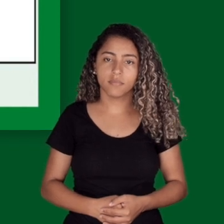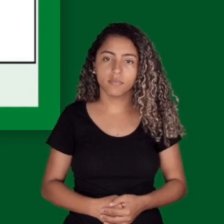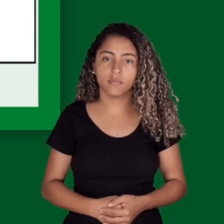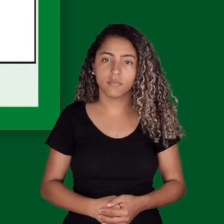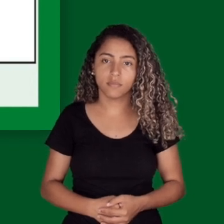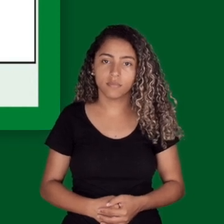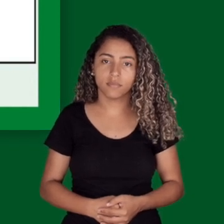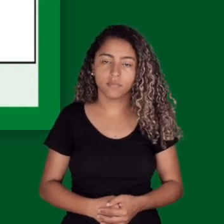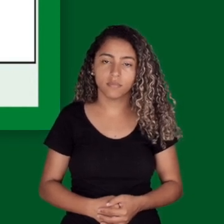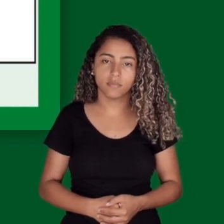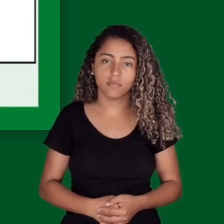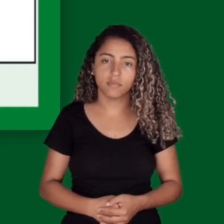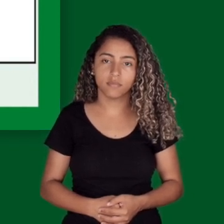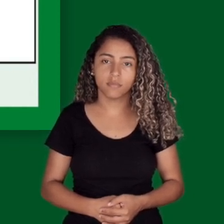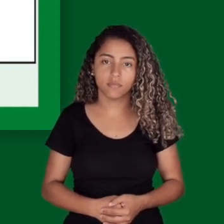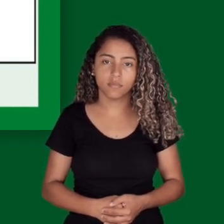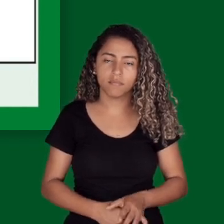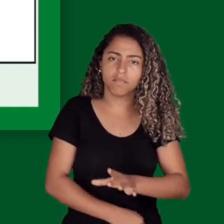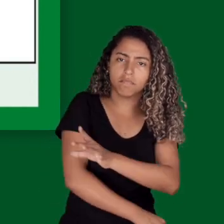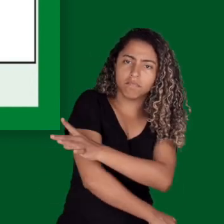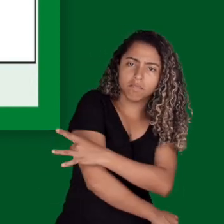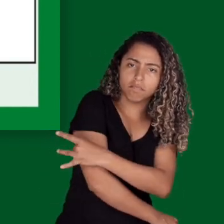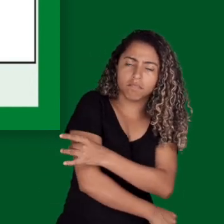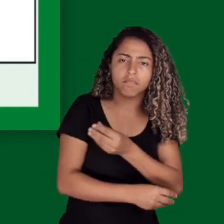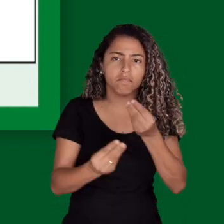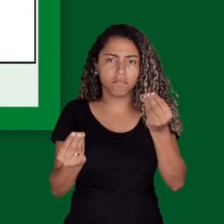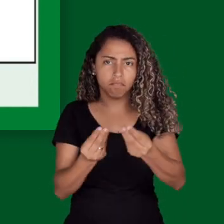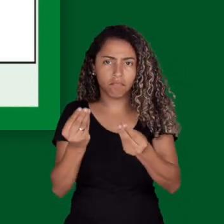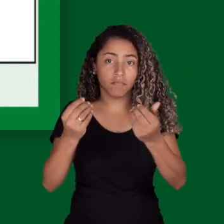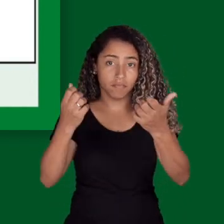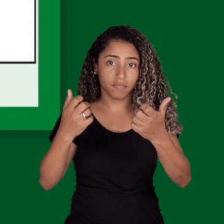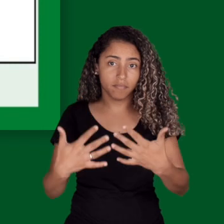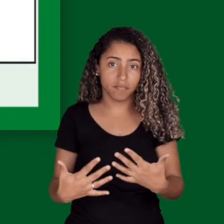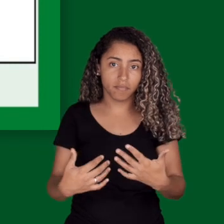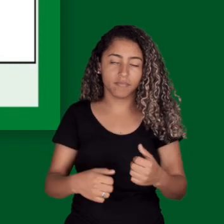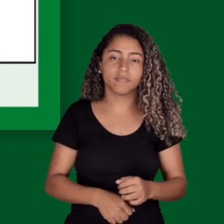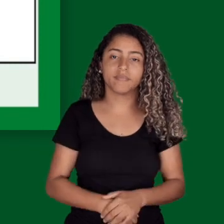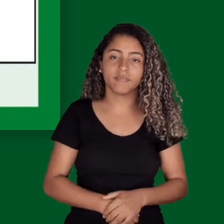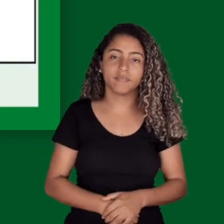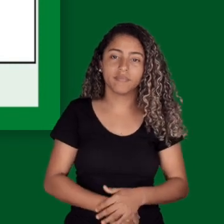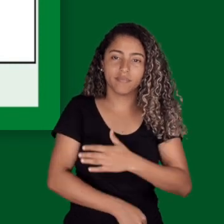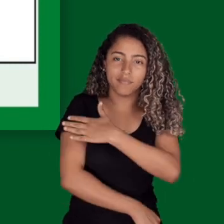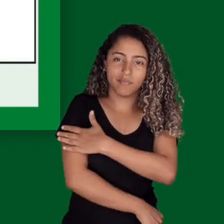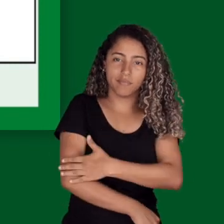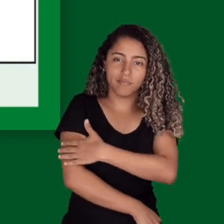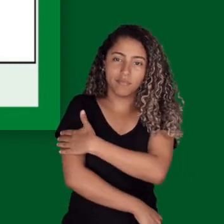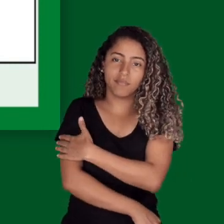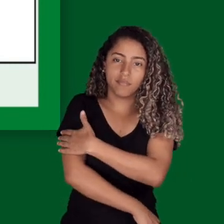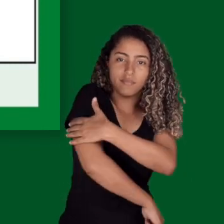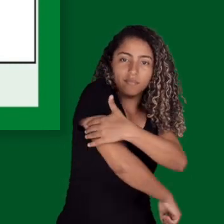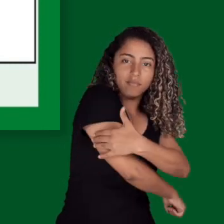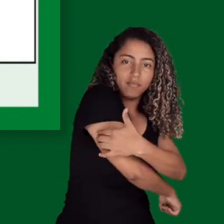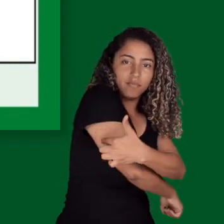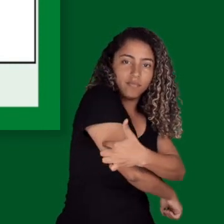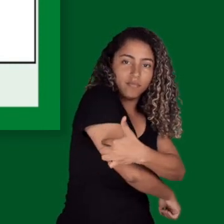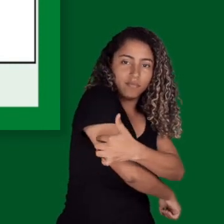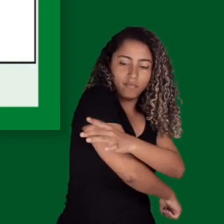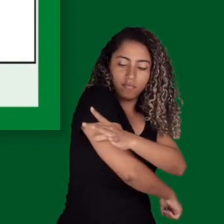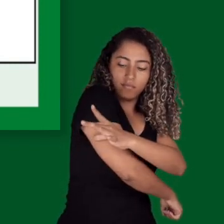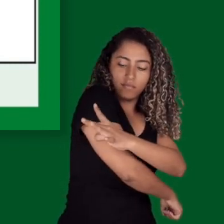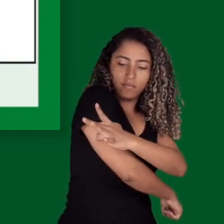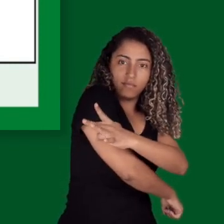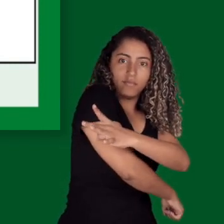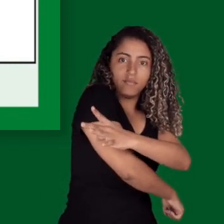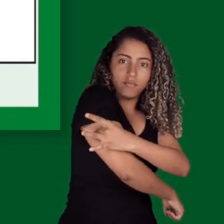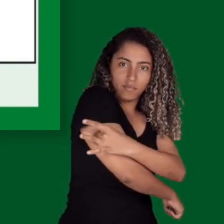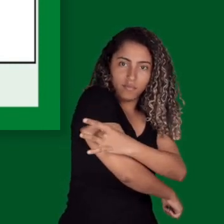Então, a gente vai entender agora um pouquinho o sensor, né? Então, ele é inserido na parte posterior do braço com